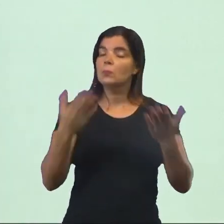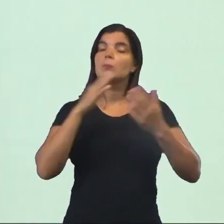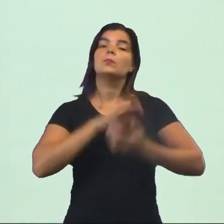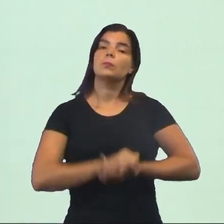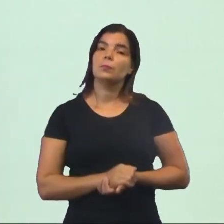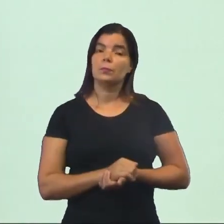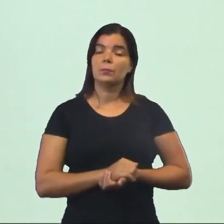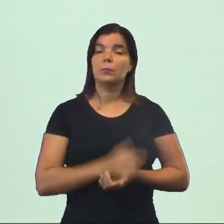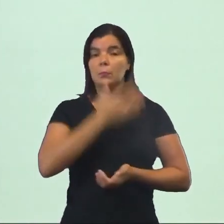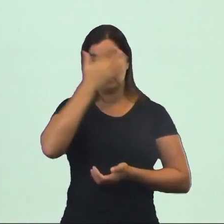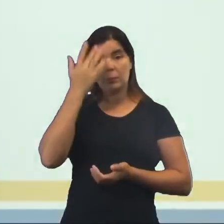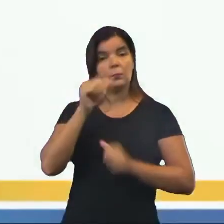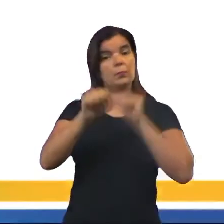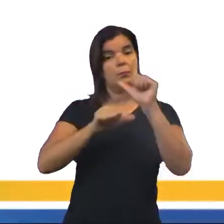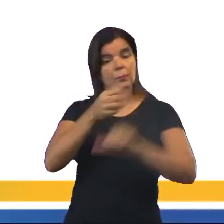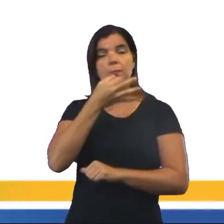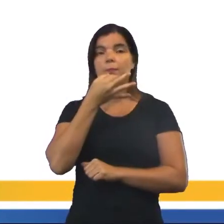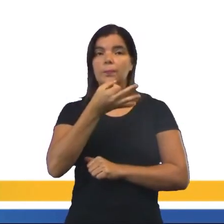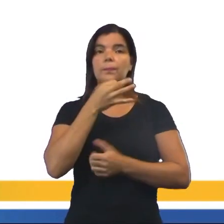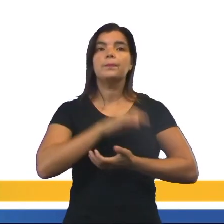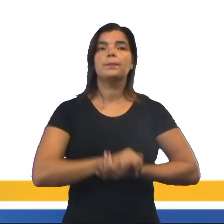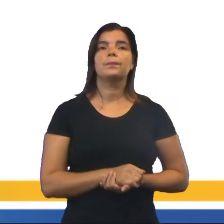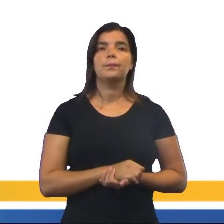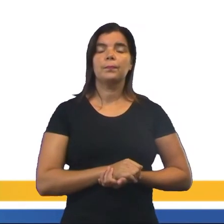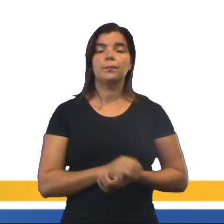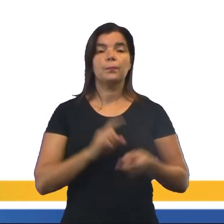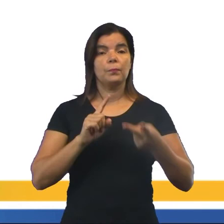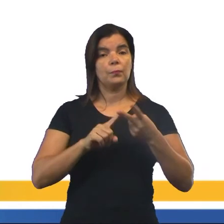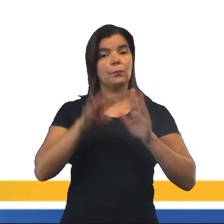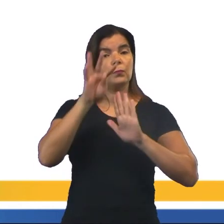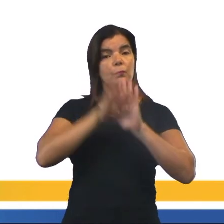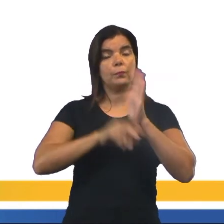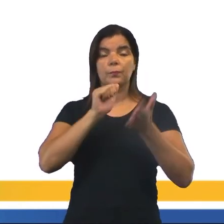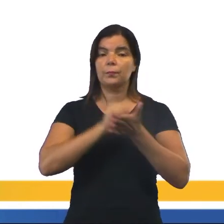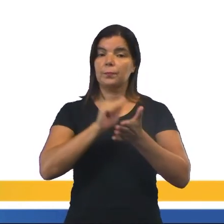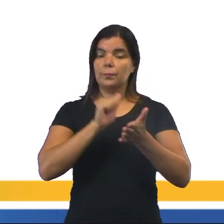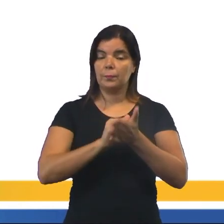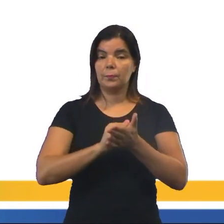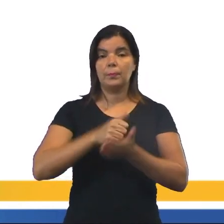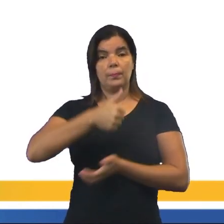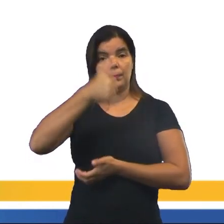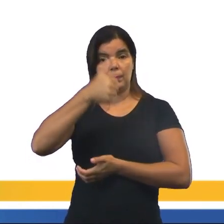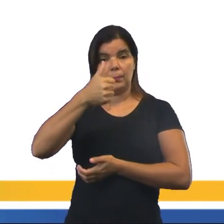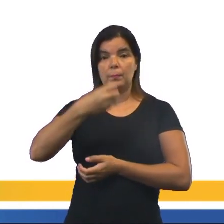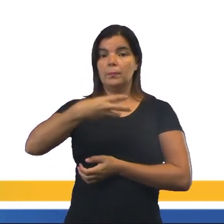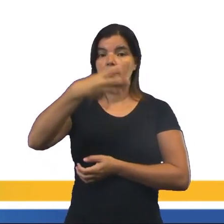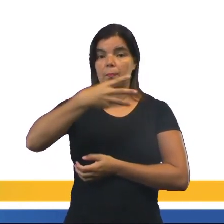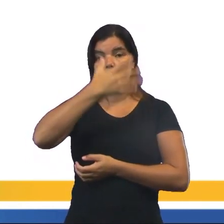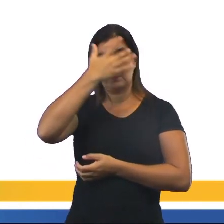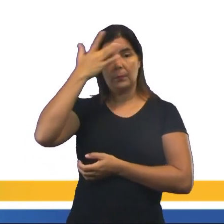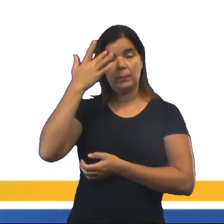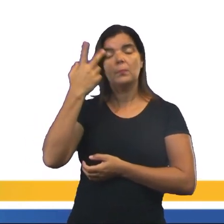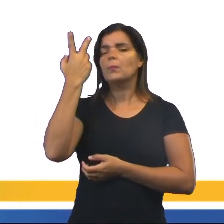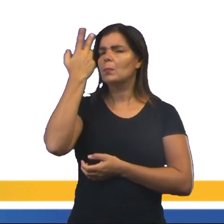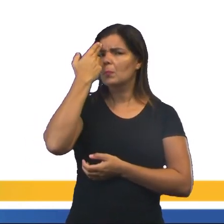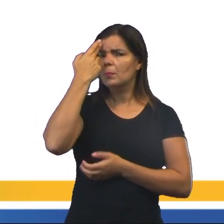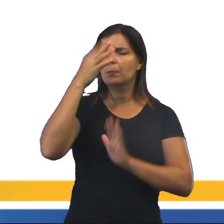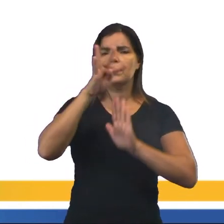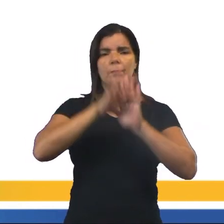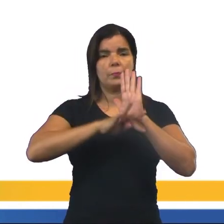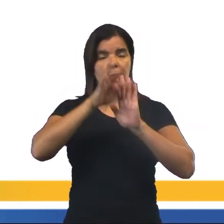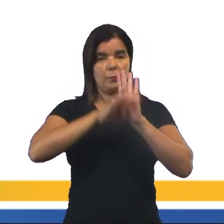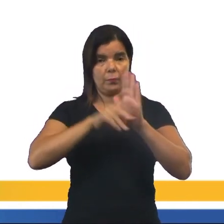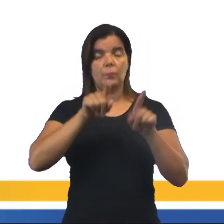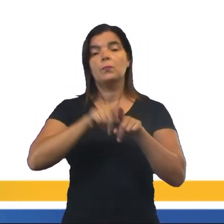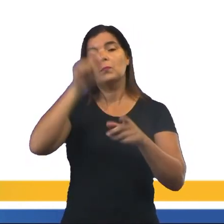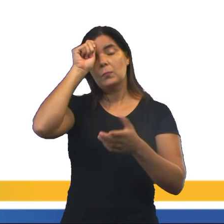o convencimento. Os textos escritos na primeira e terceira pessoa, normalmente os textos são